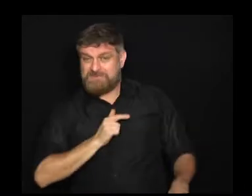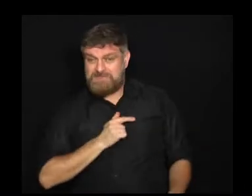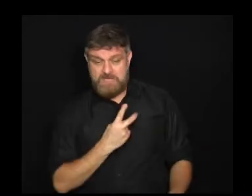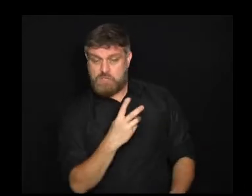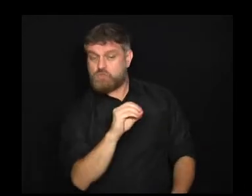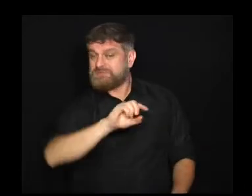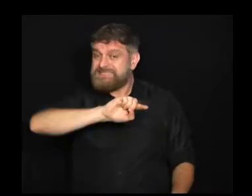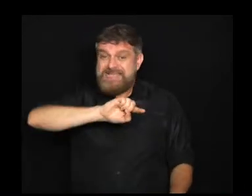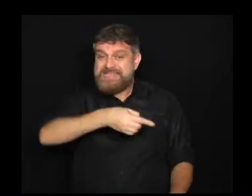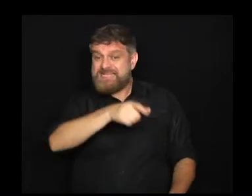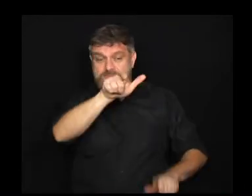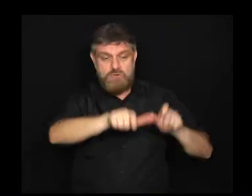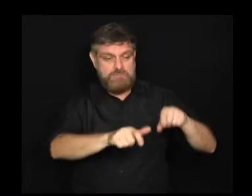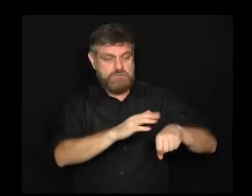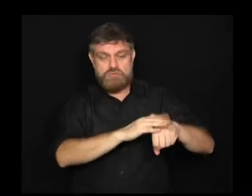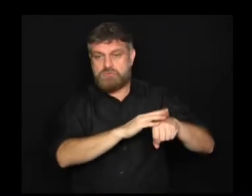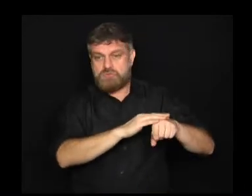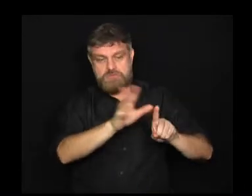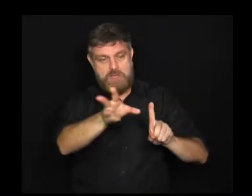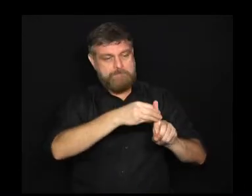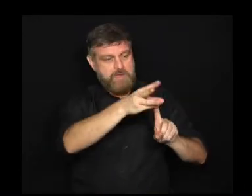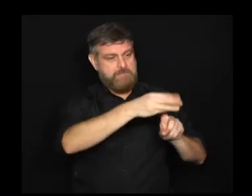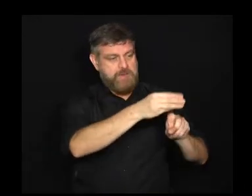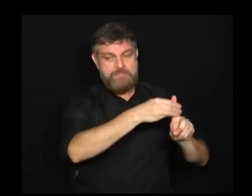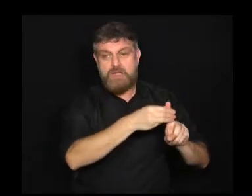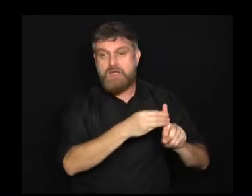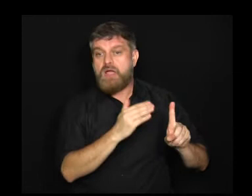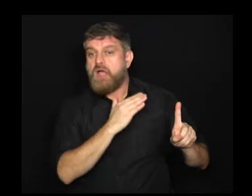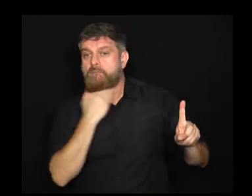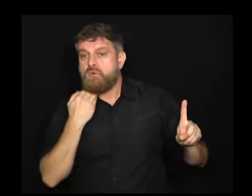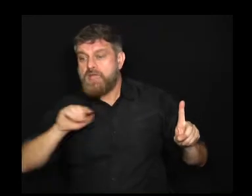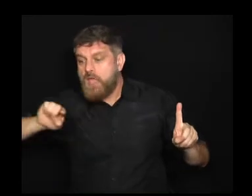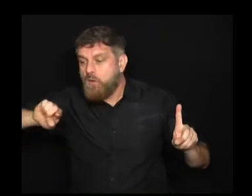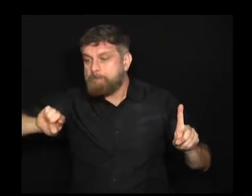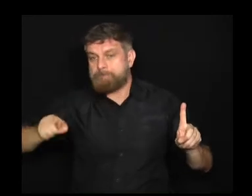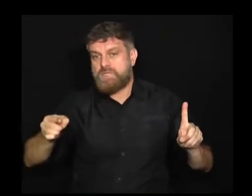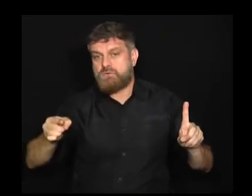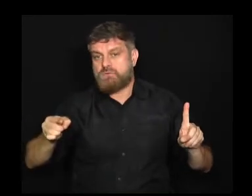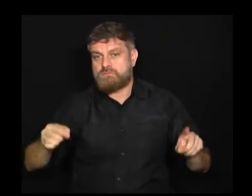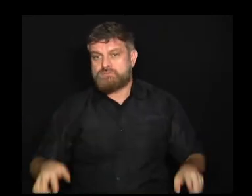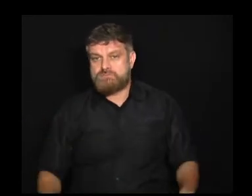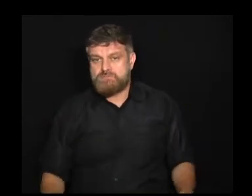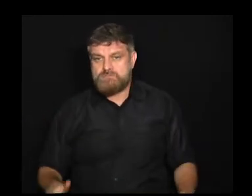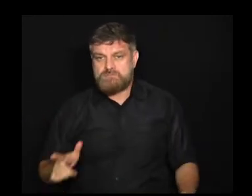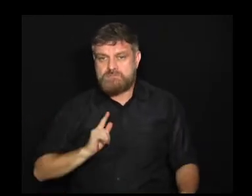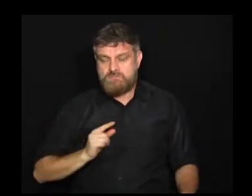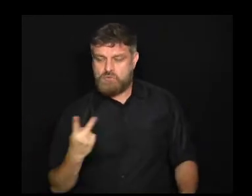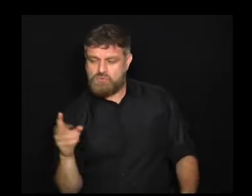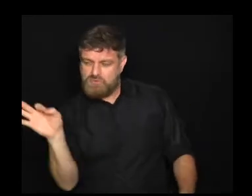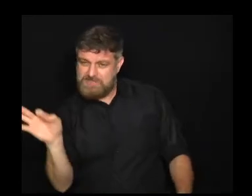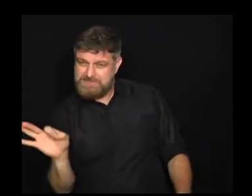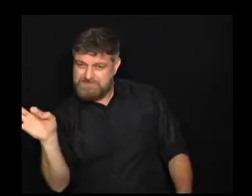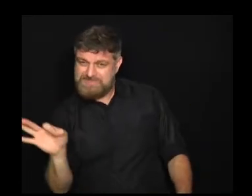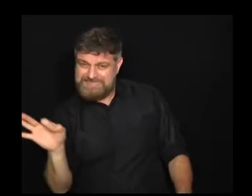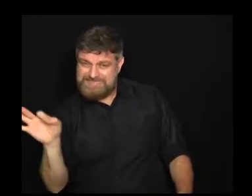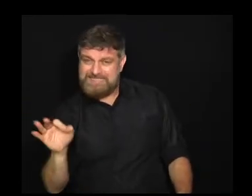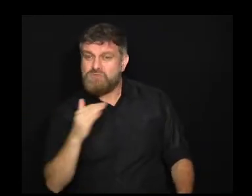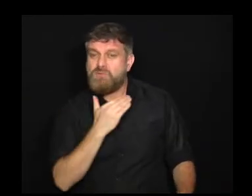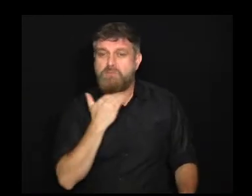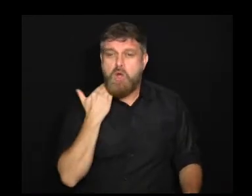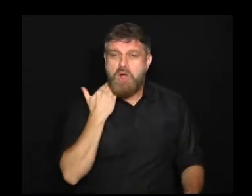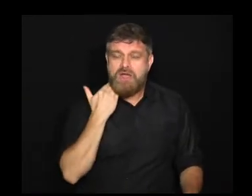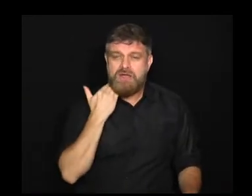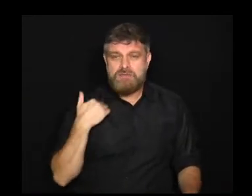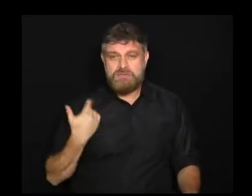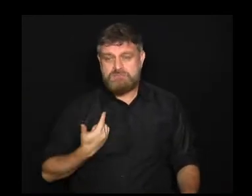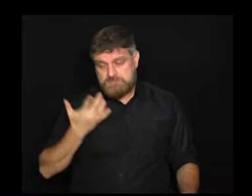200 mil. E aí, 1.000 mortos para 200 mil afetados se torna uma coisa bem menos grave. Então isso a